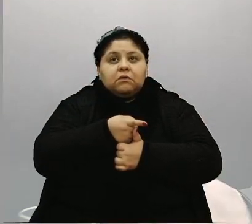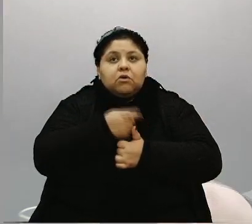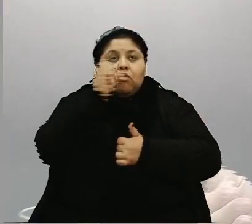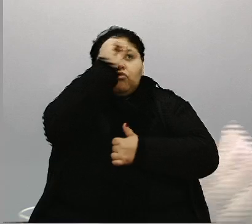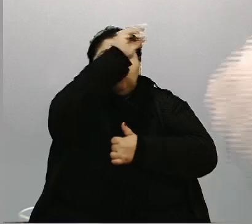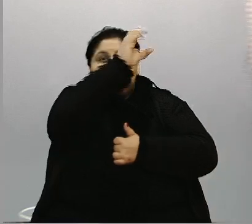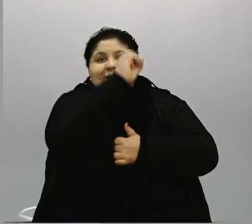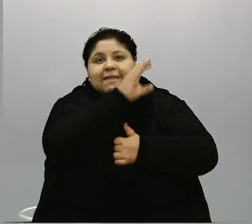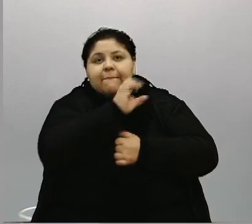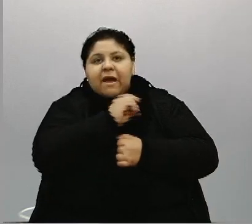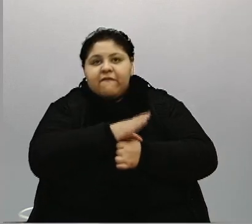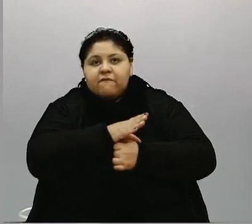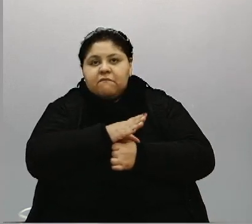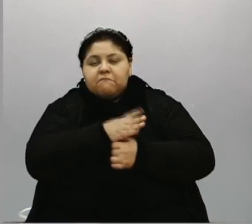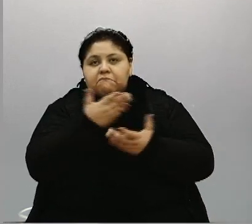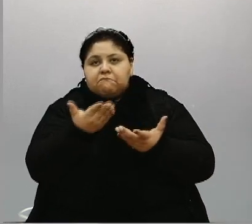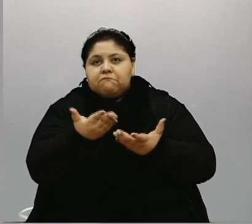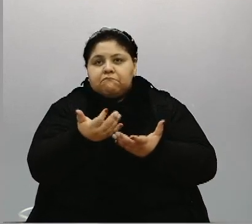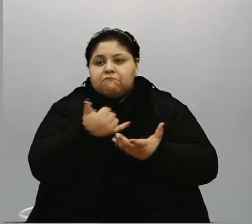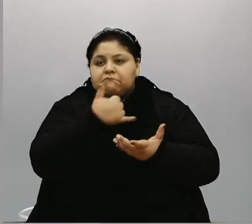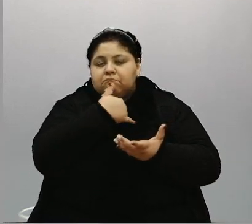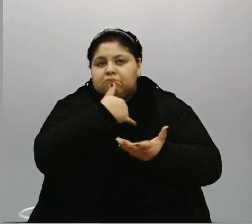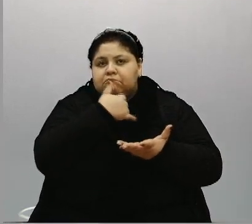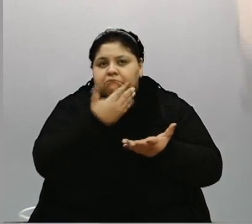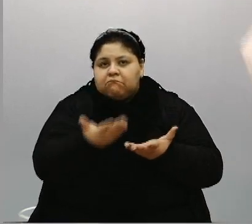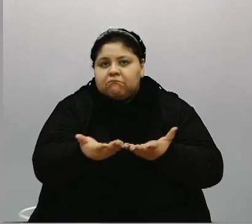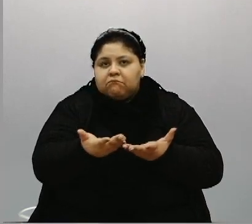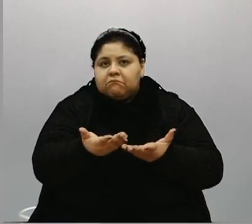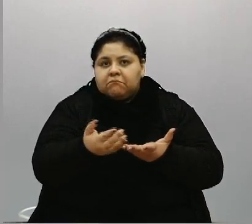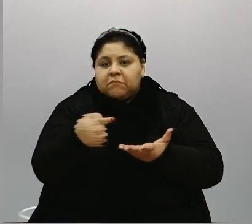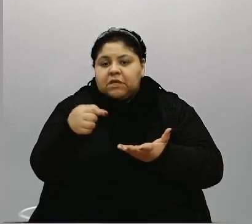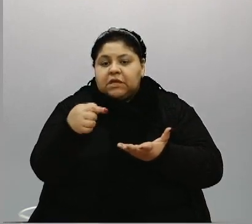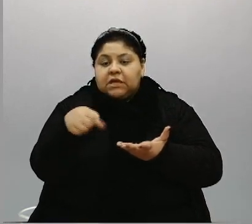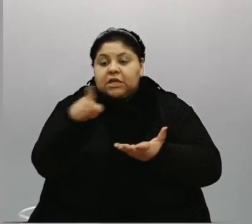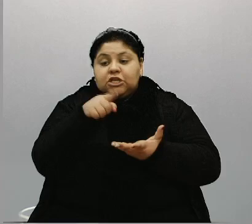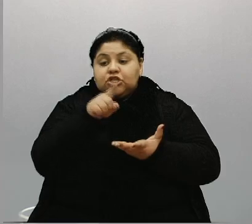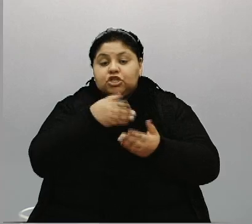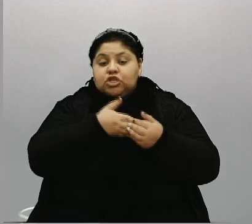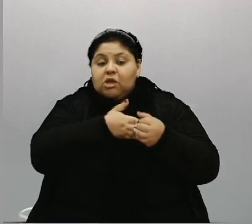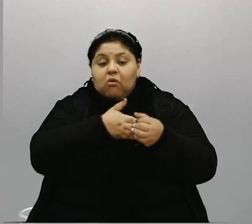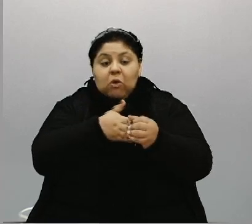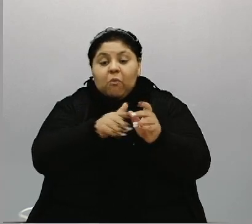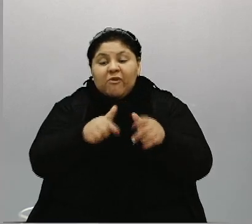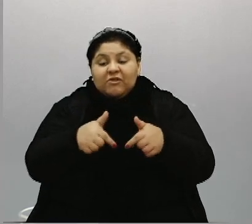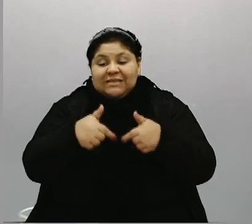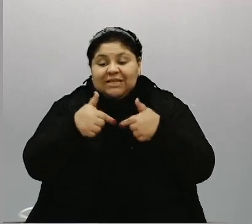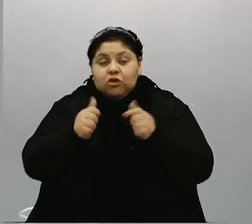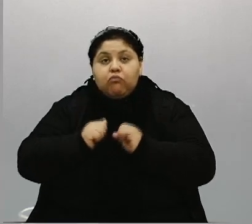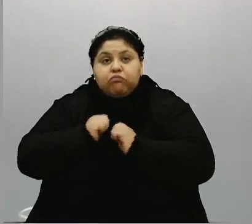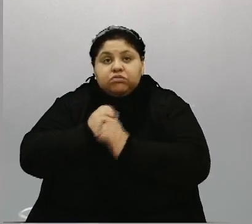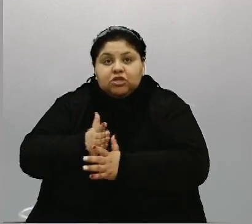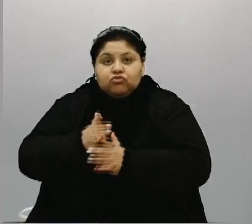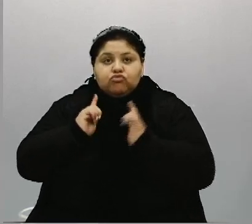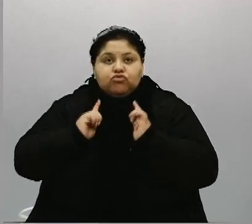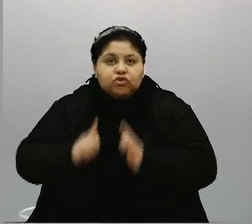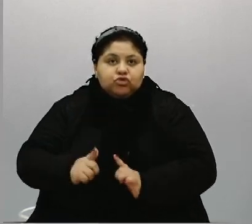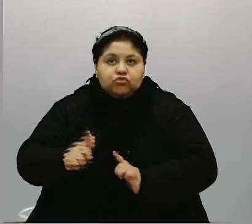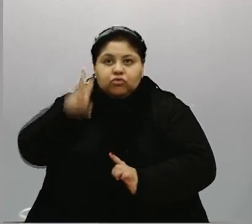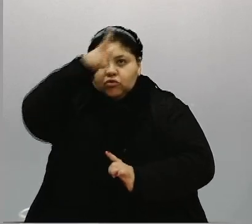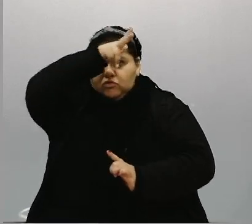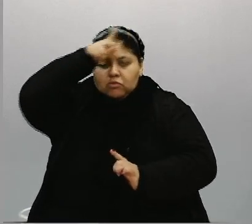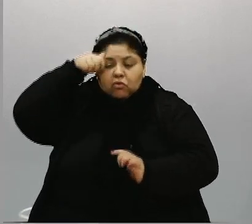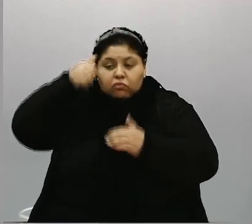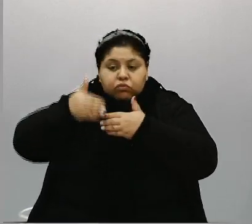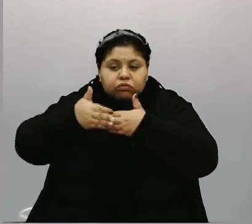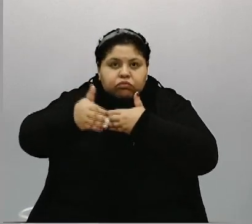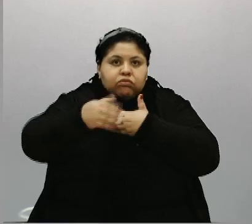lá. Uma pena que a gente não acompanhou essa atitude do gestor prefeito ao longo desses